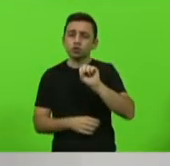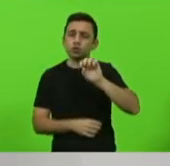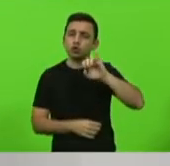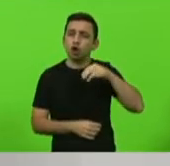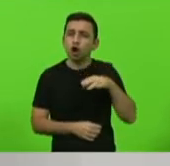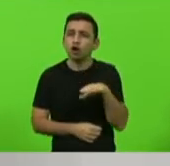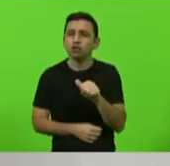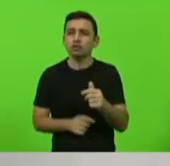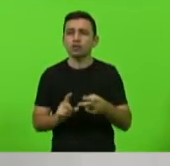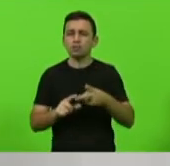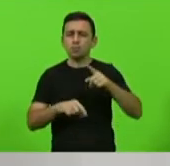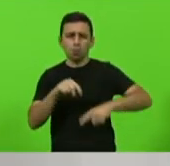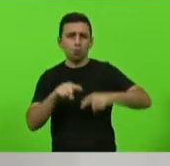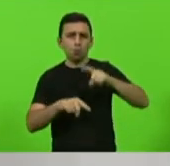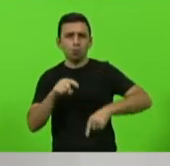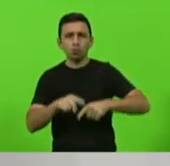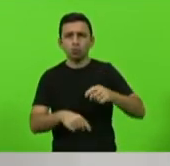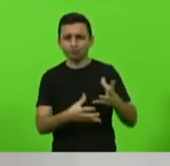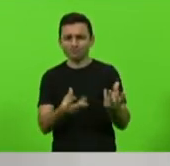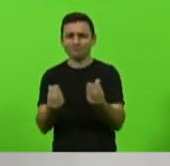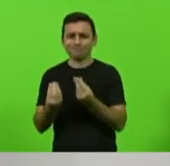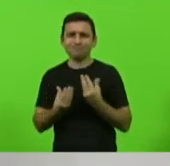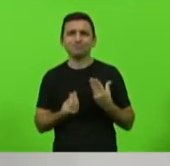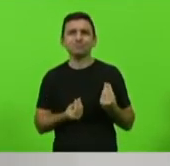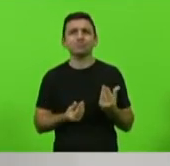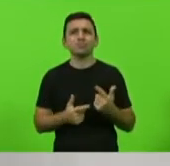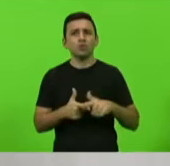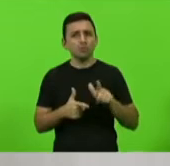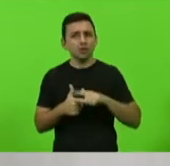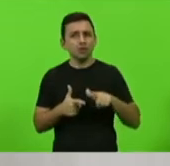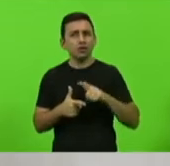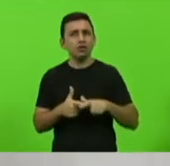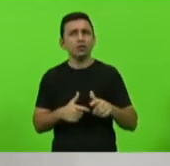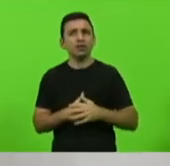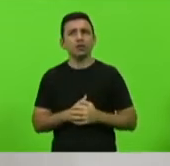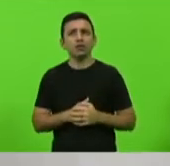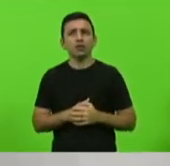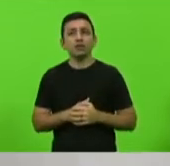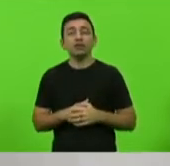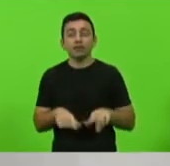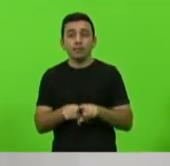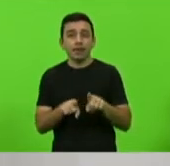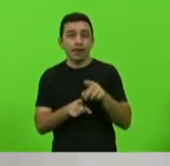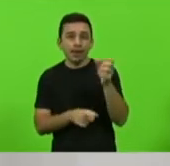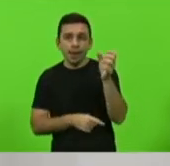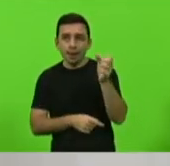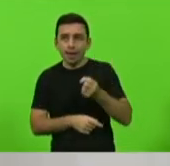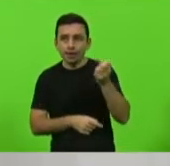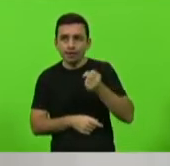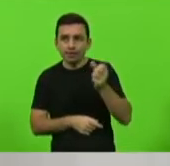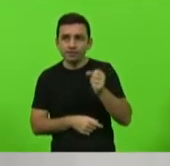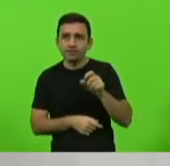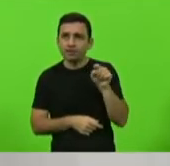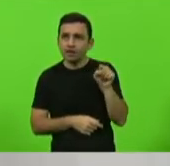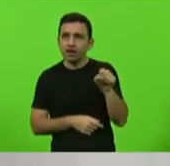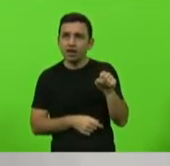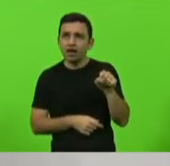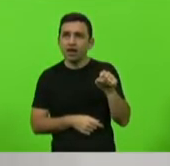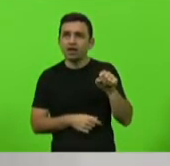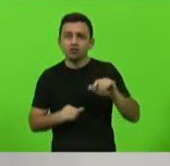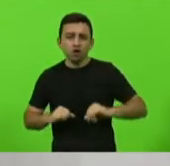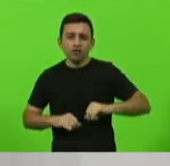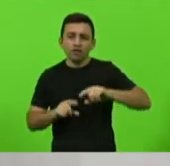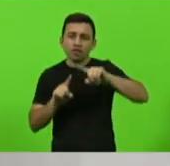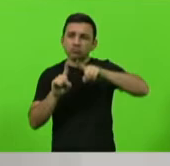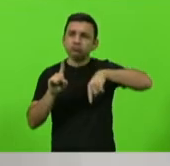os produtos. Mas a questão do leite, principalmente, ele sofre